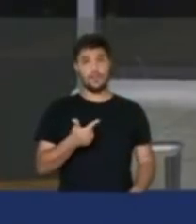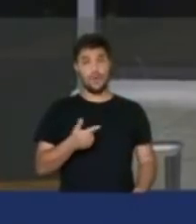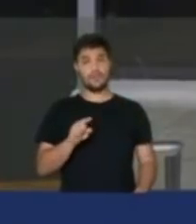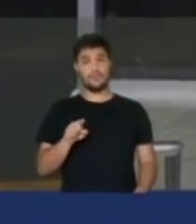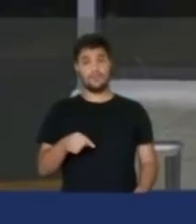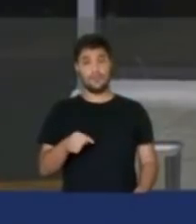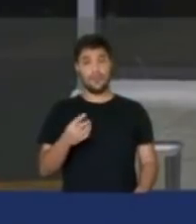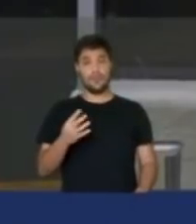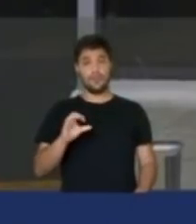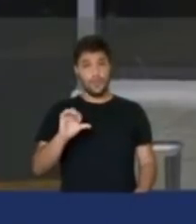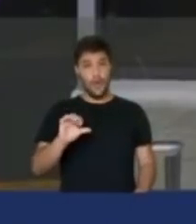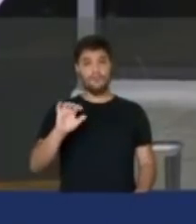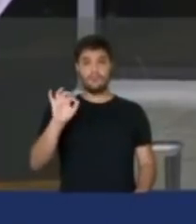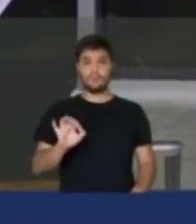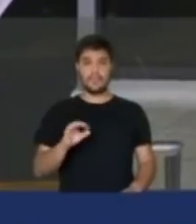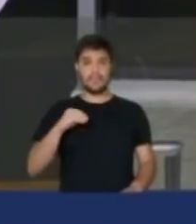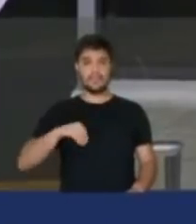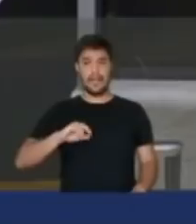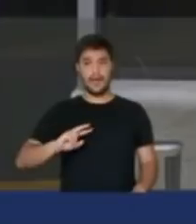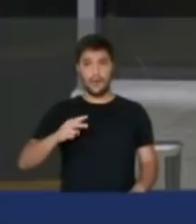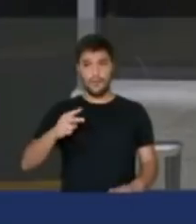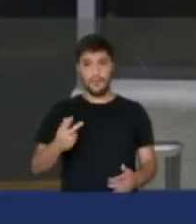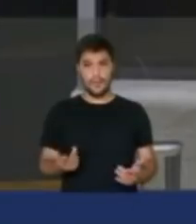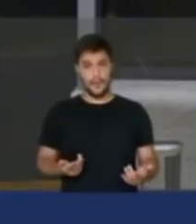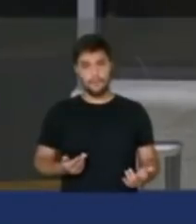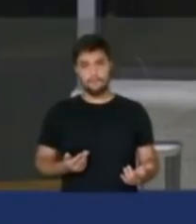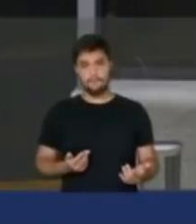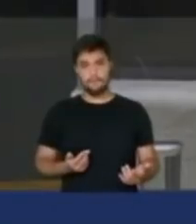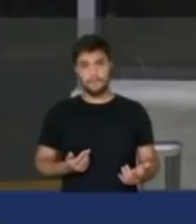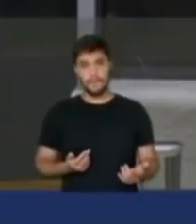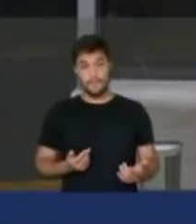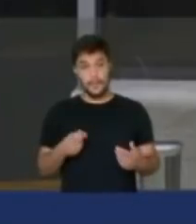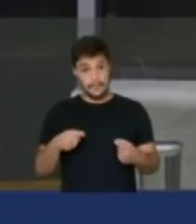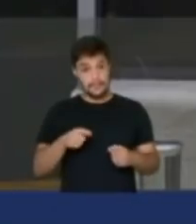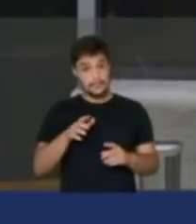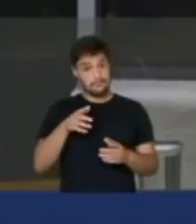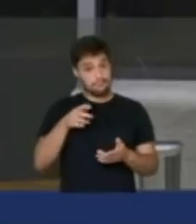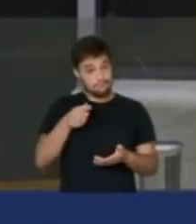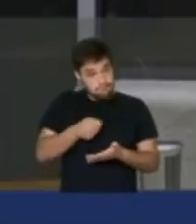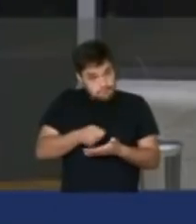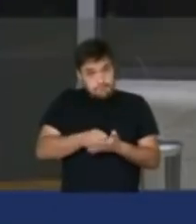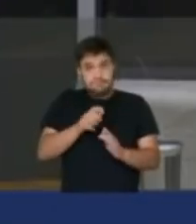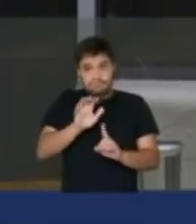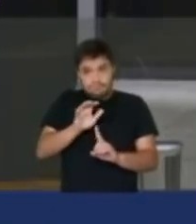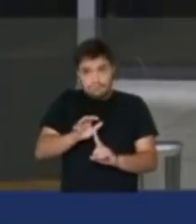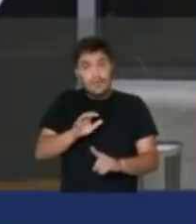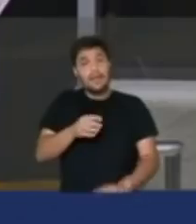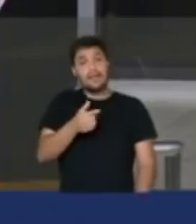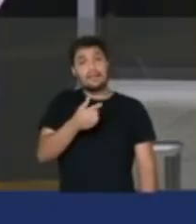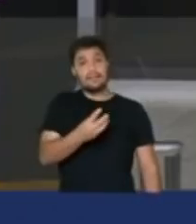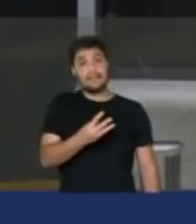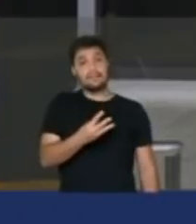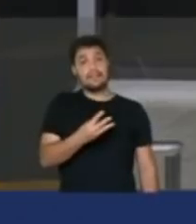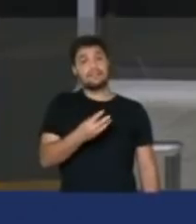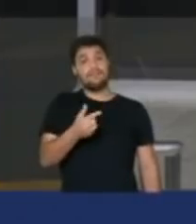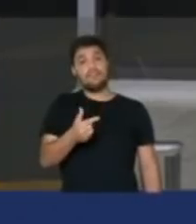12,9%. E nós precisamos, então, pressionar. São 324